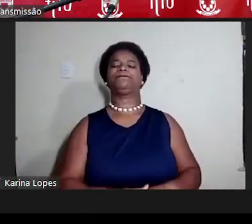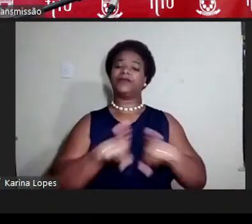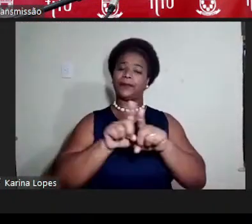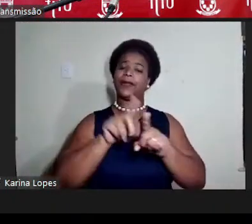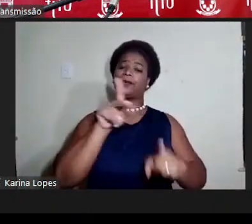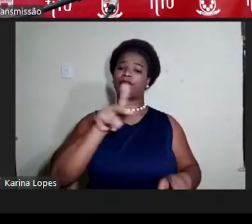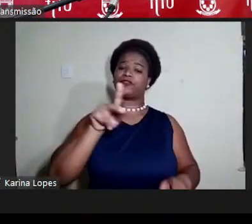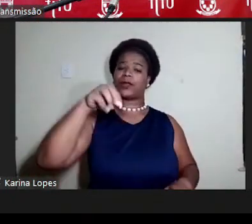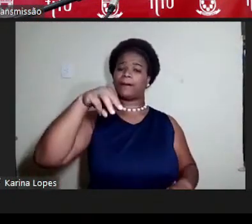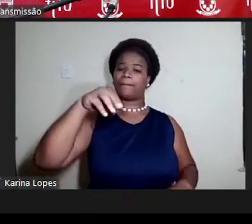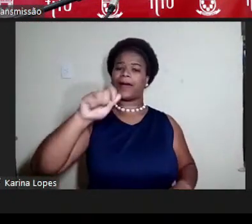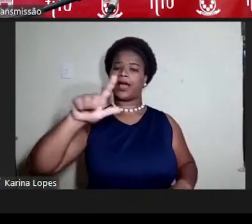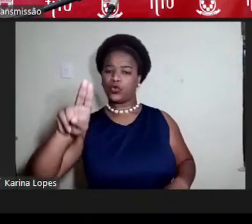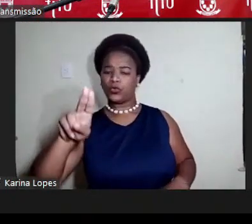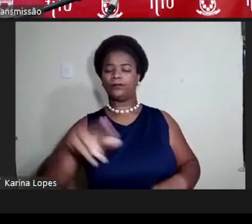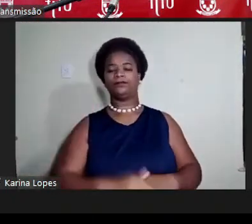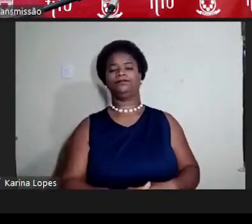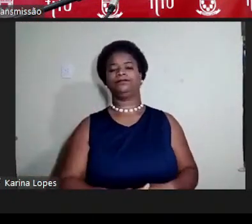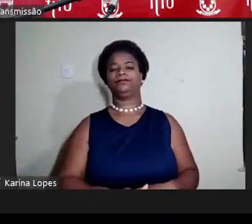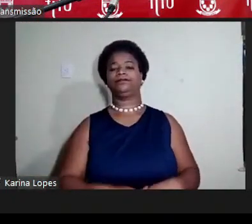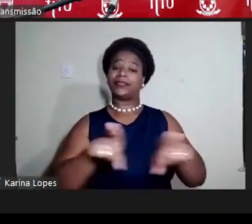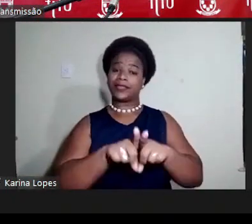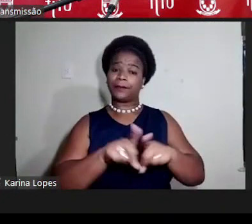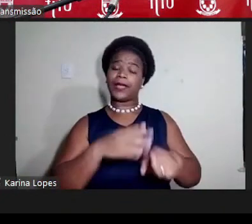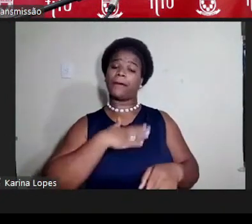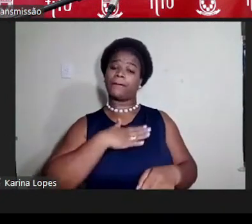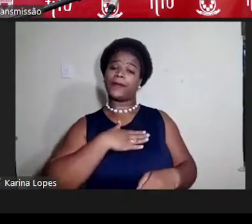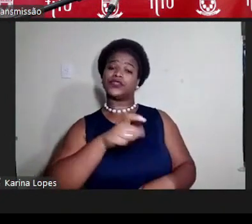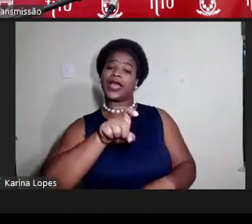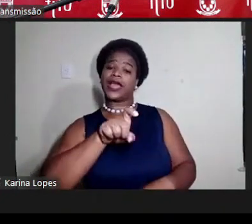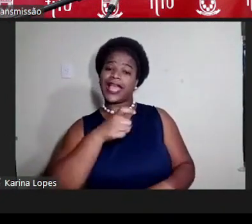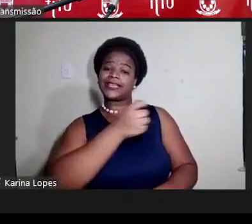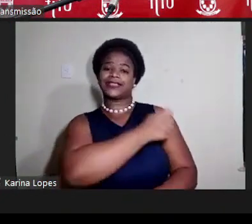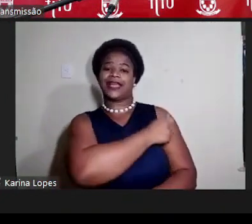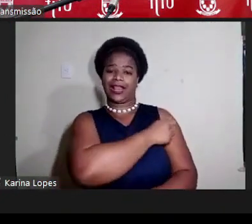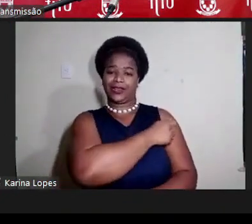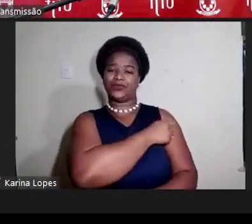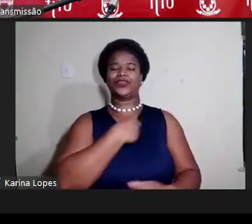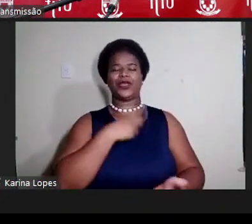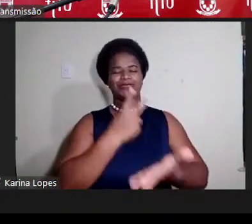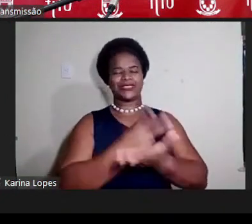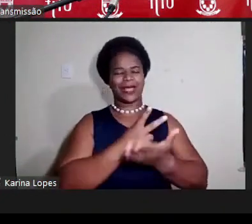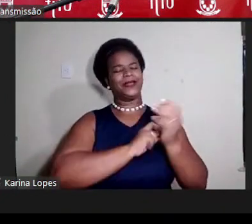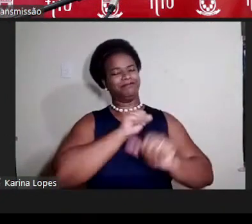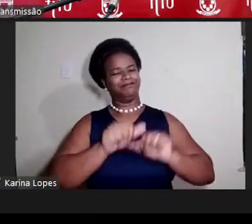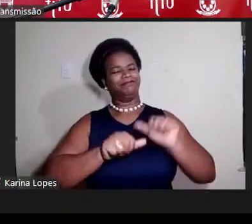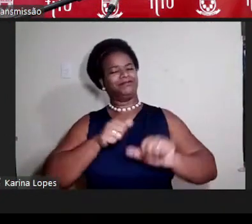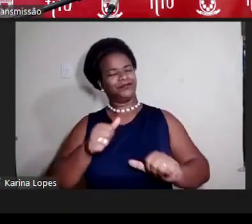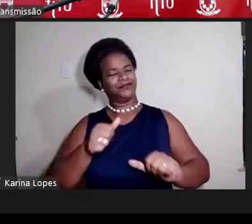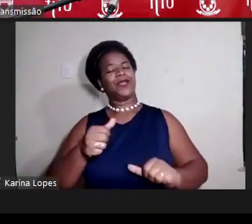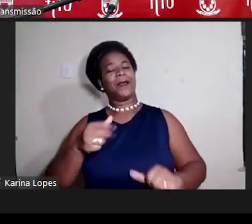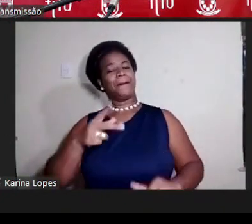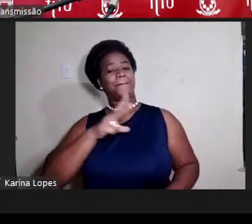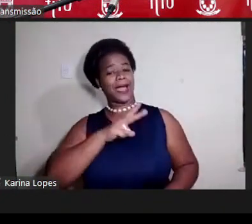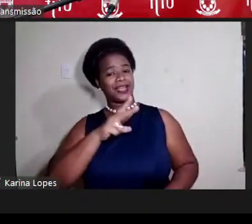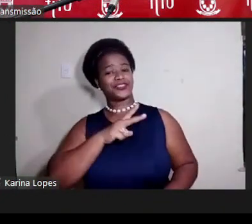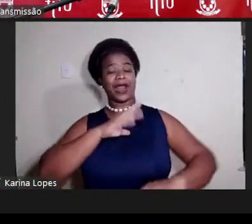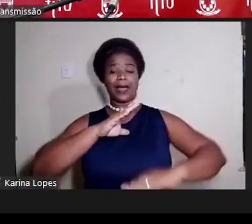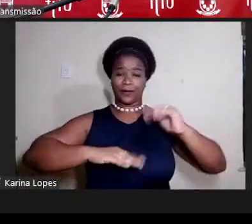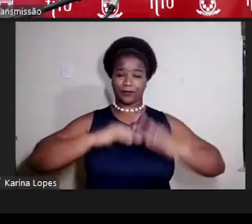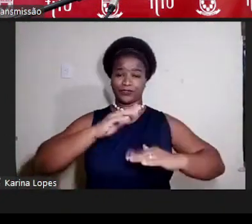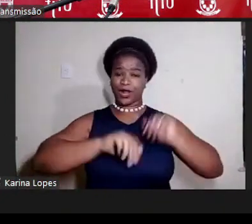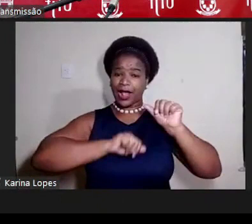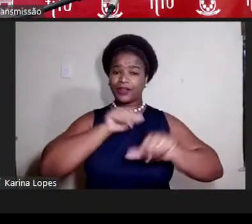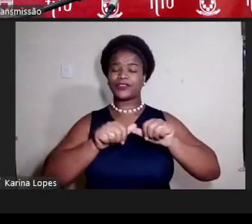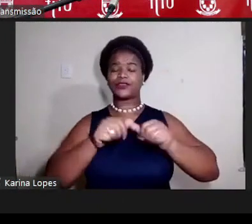meus ex-alunos e alunas, razão da minha intensa renovação pessoal e profissional e que me ensinaram muito mais do